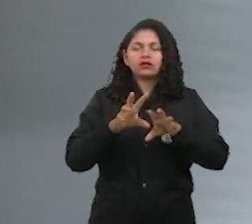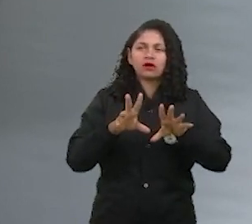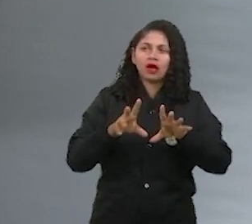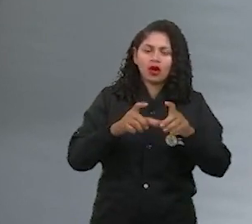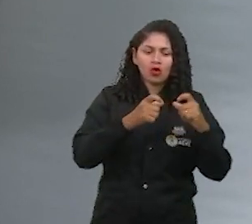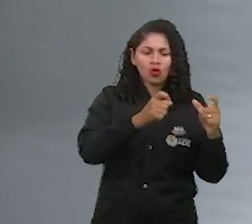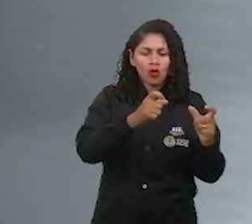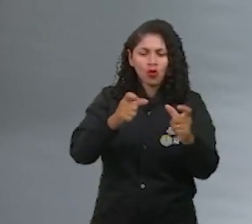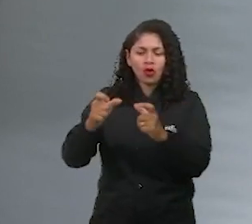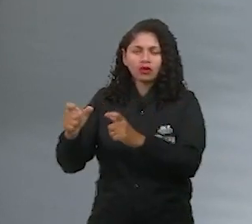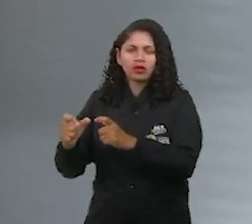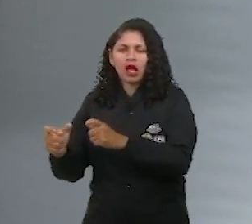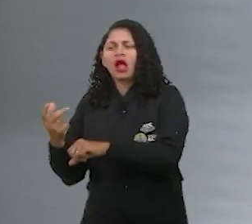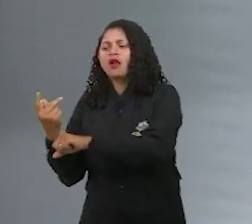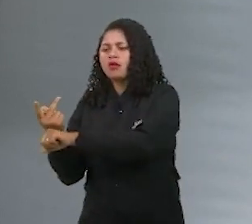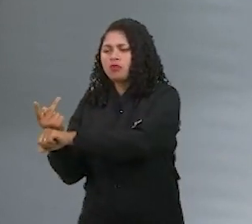lugares,